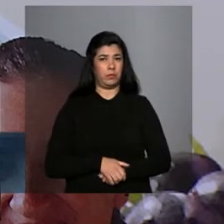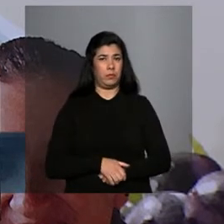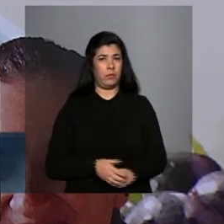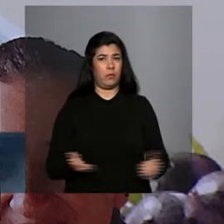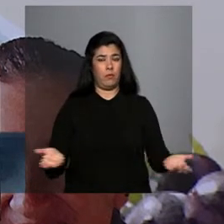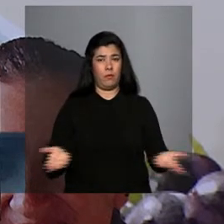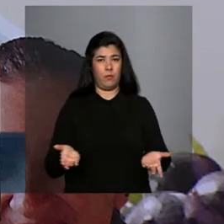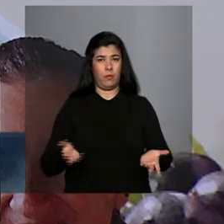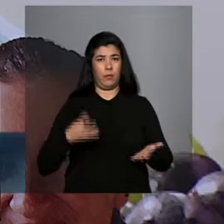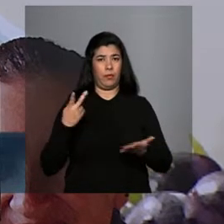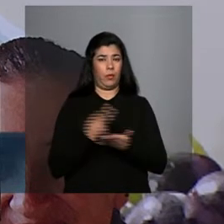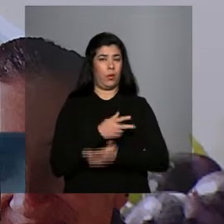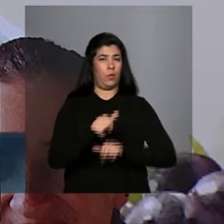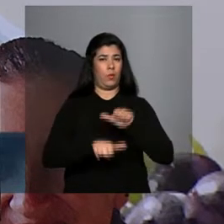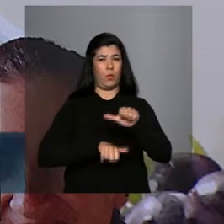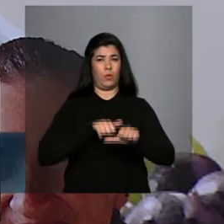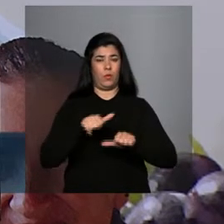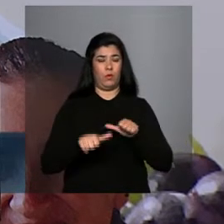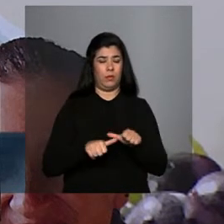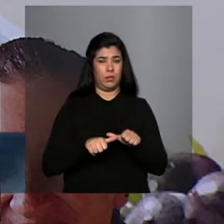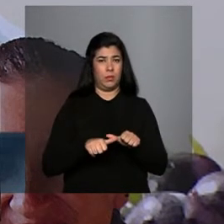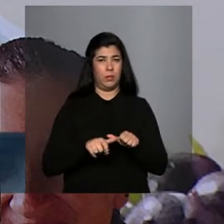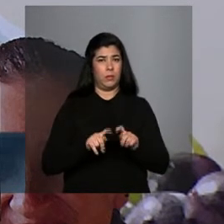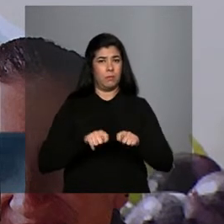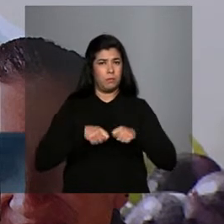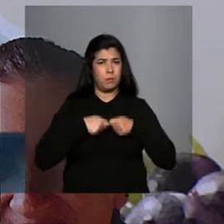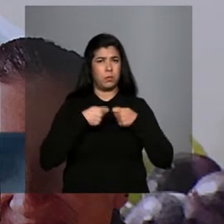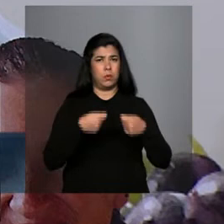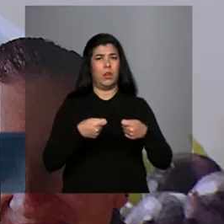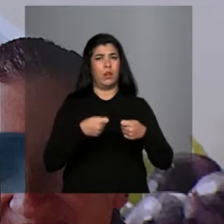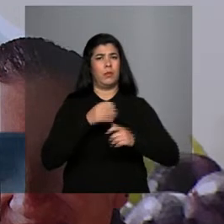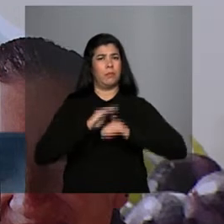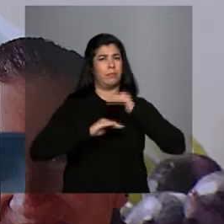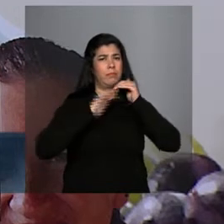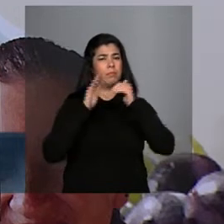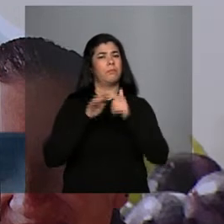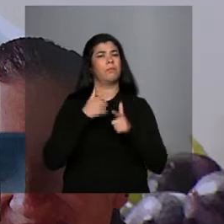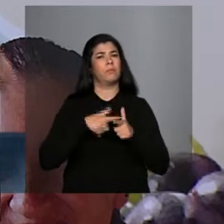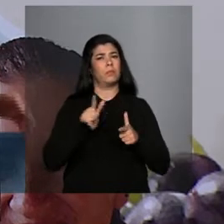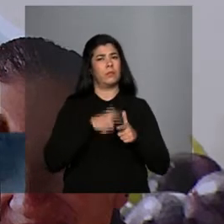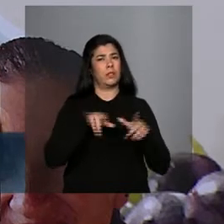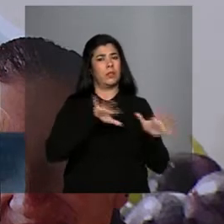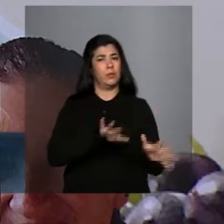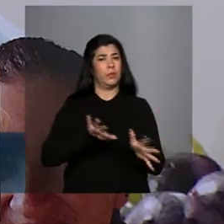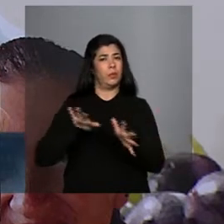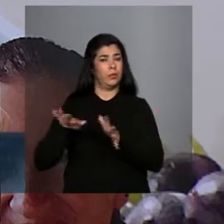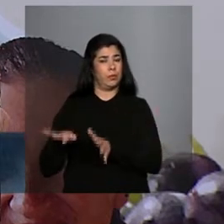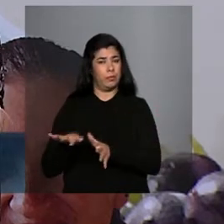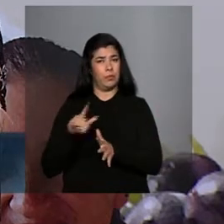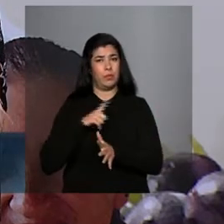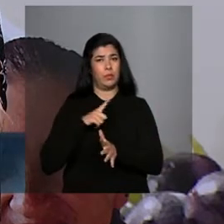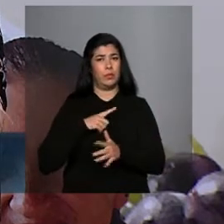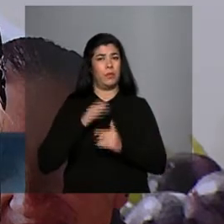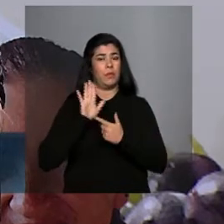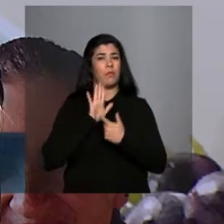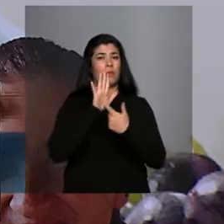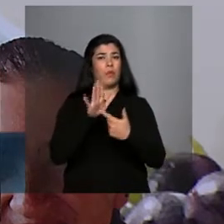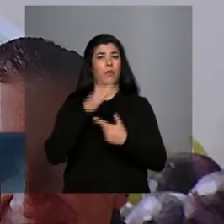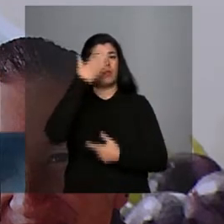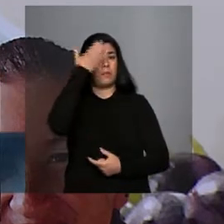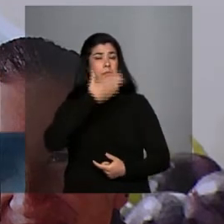Momentos de transformações, de superação de desafios, colocam diante dos